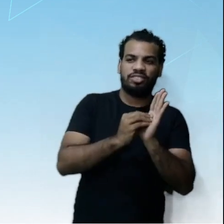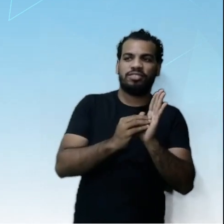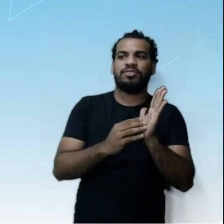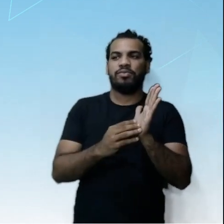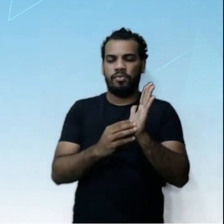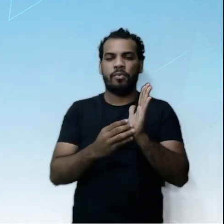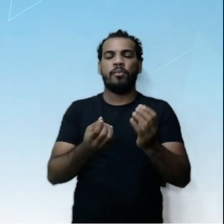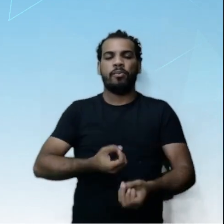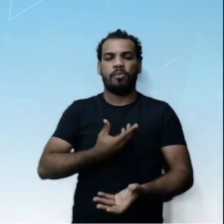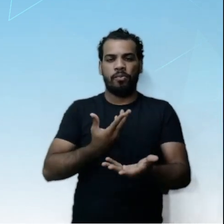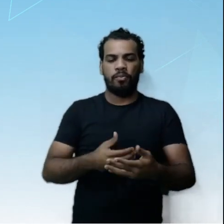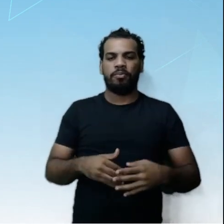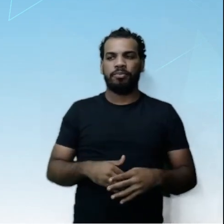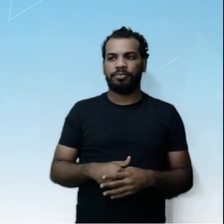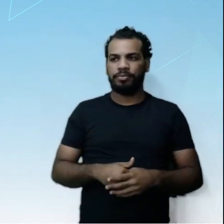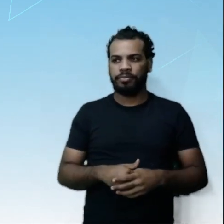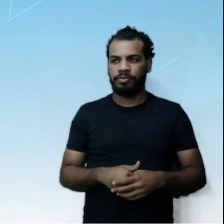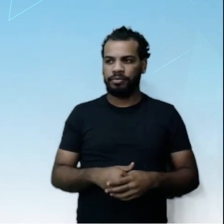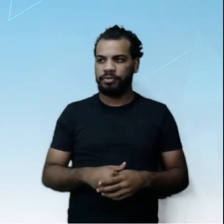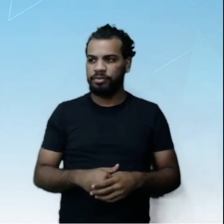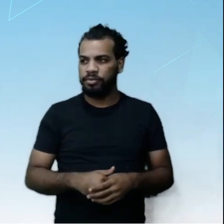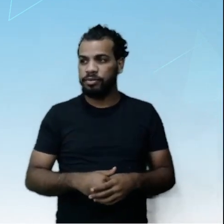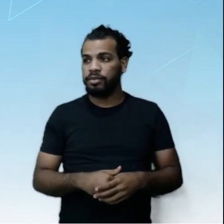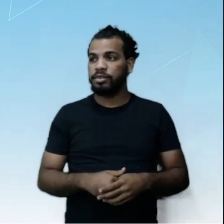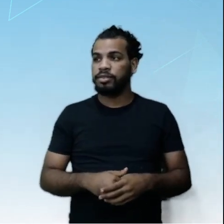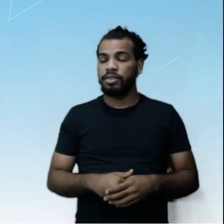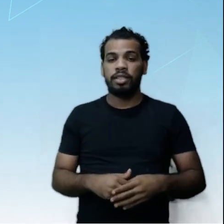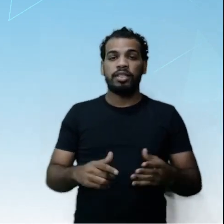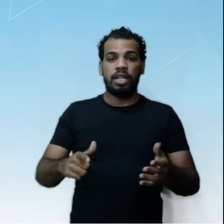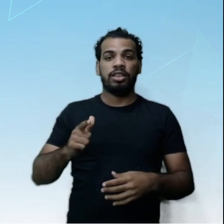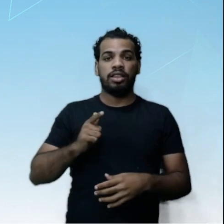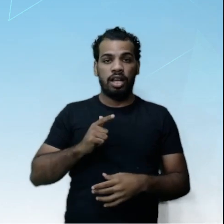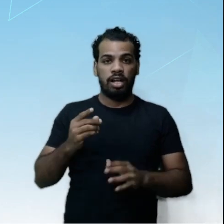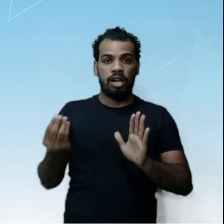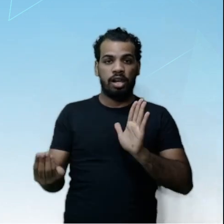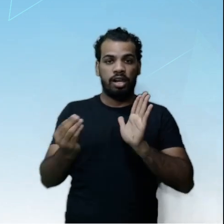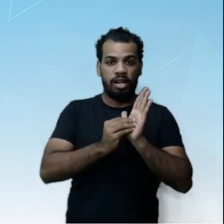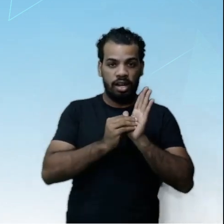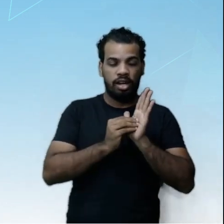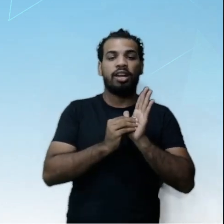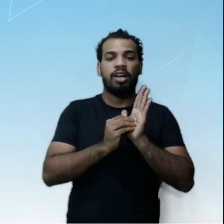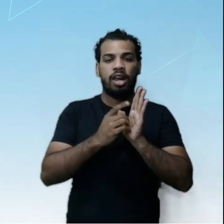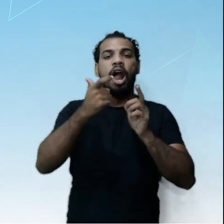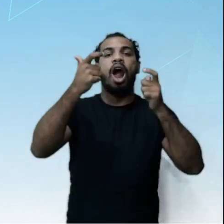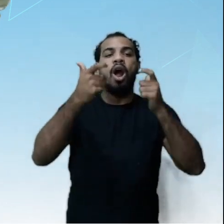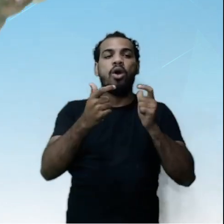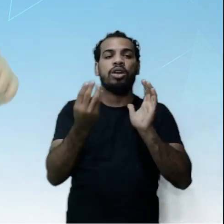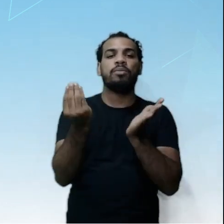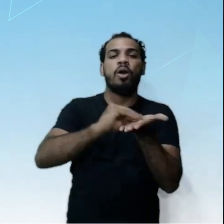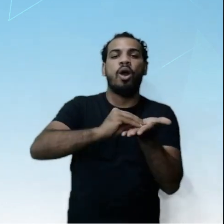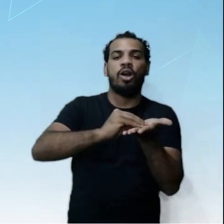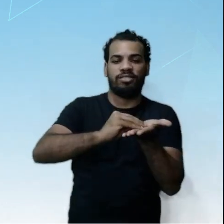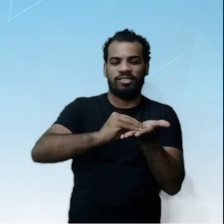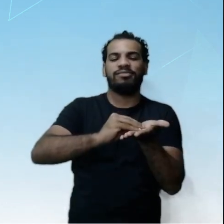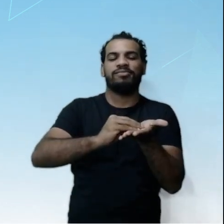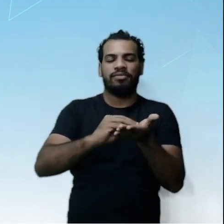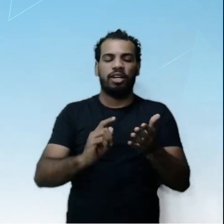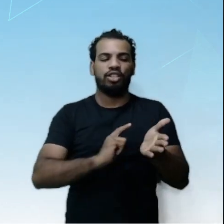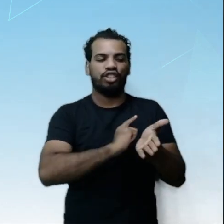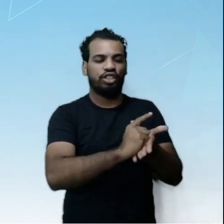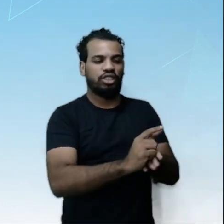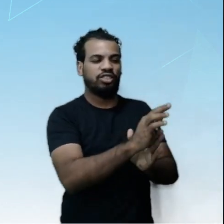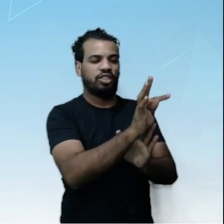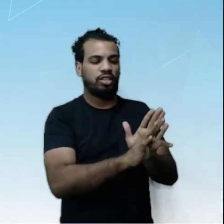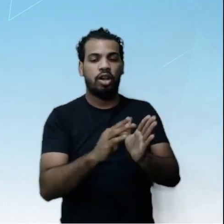e o suporte é o local onde ele está armazenado, hospedado. Então, grave bem: gênero textual,